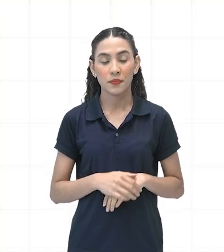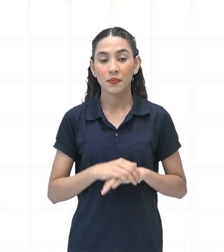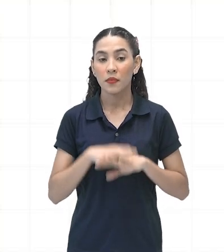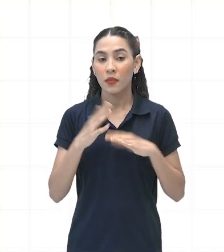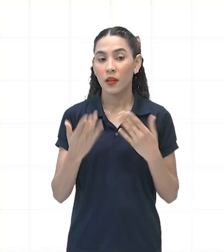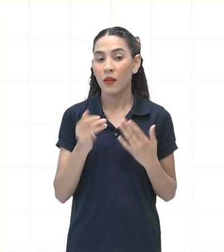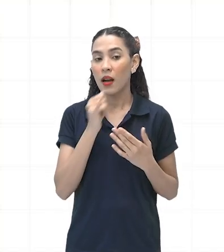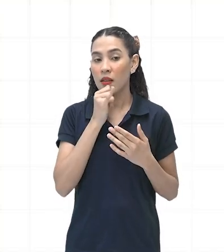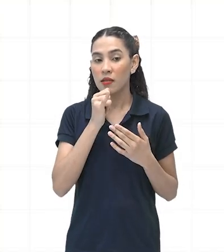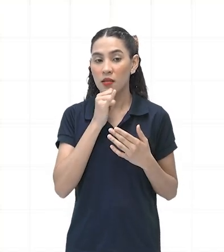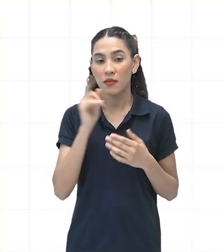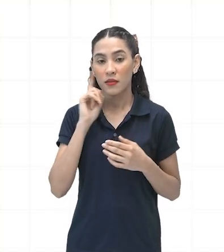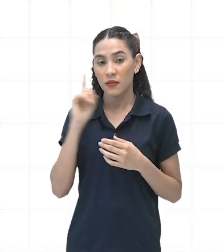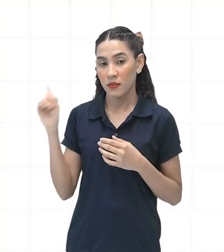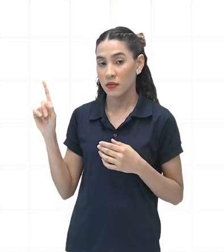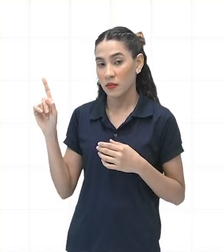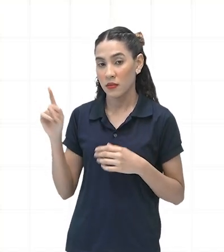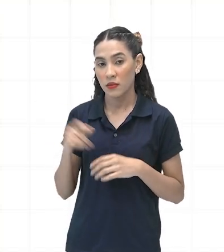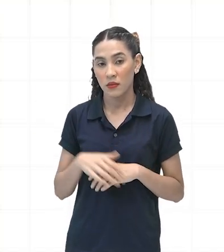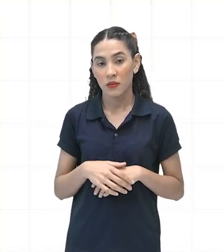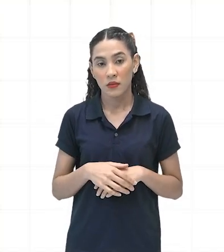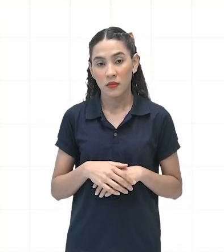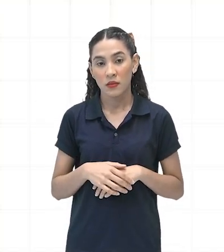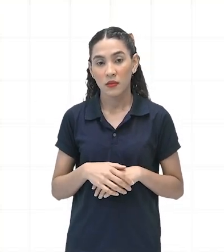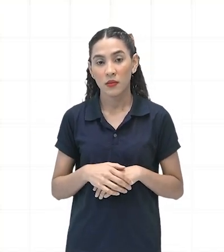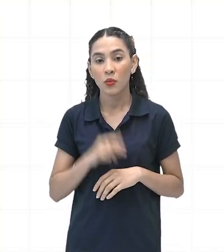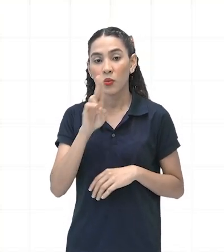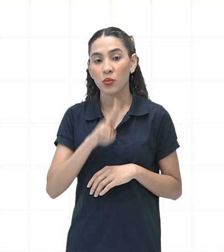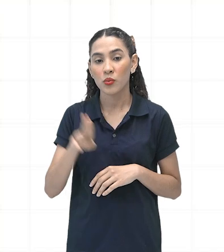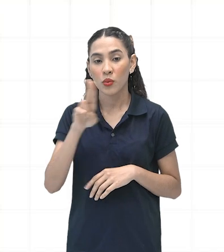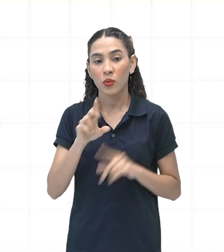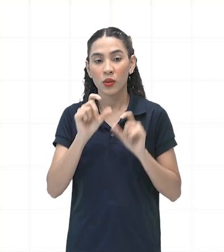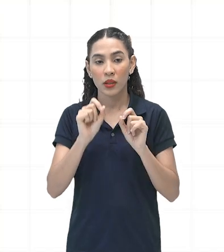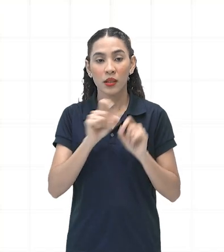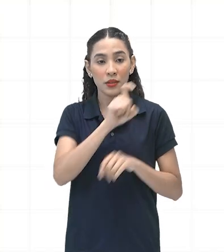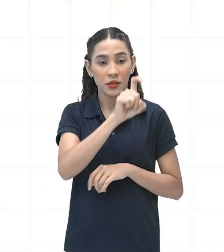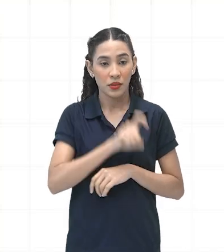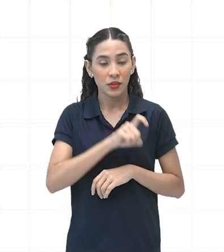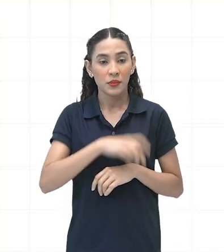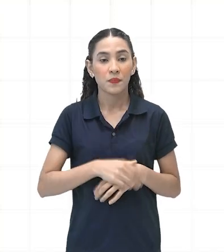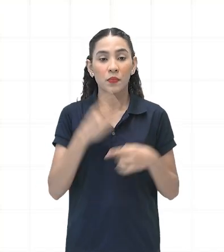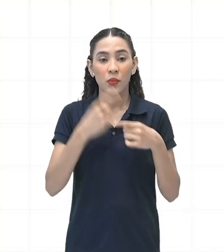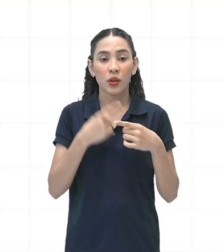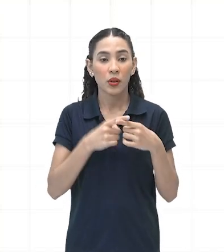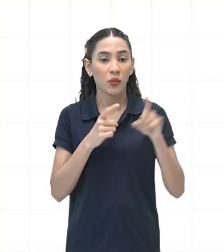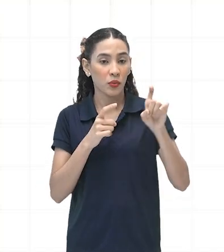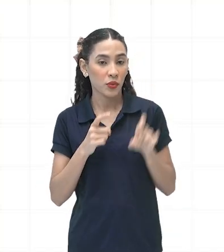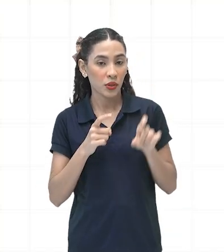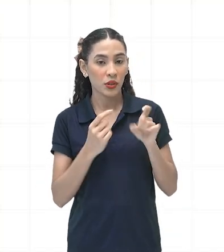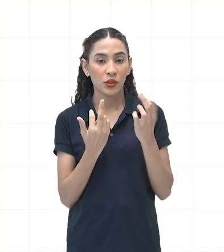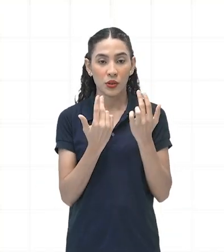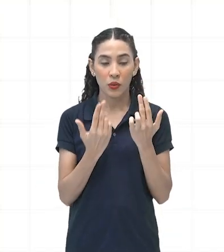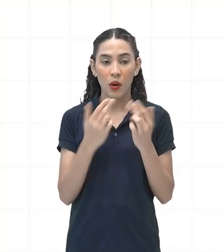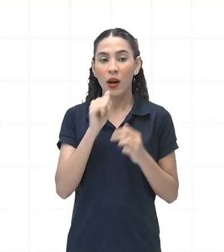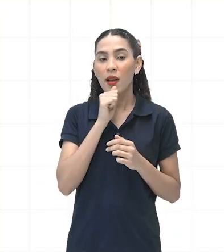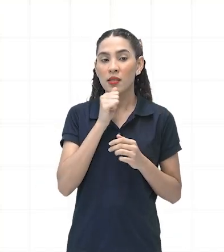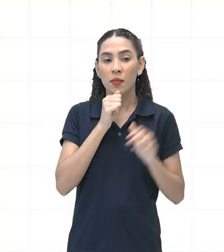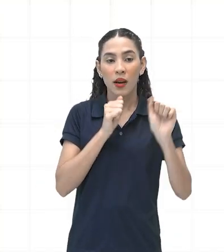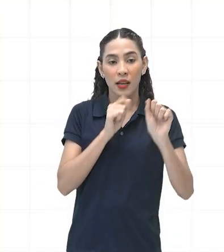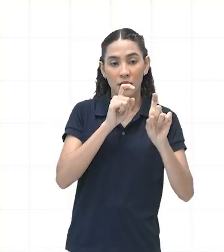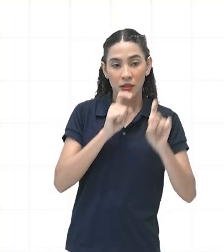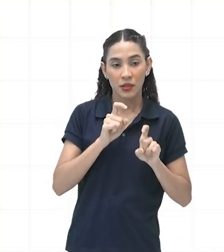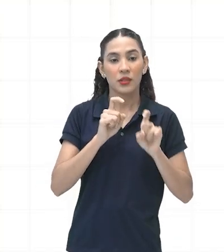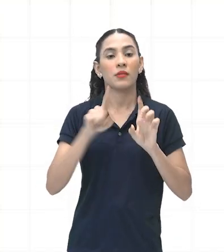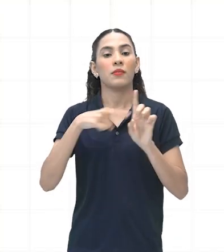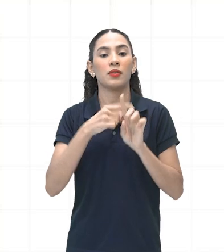Então, nós aqui, nesse caso, a gente usou o x, porque o x é comum tanto aqui quanto